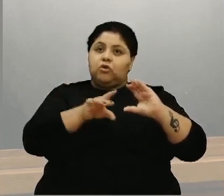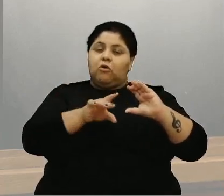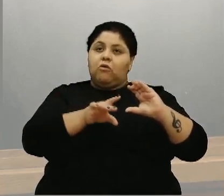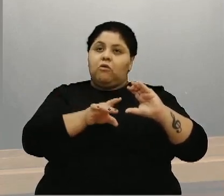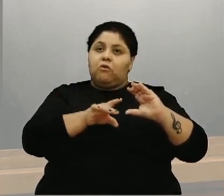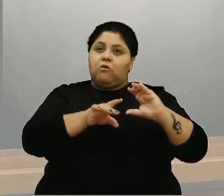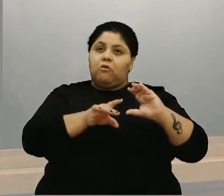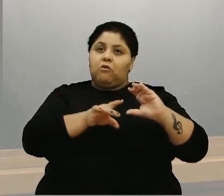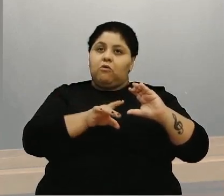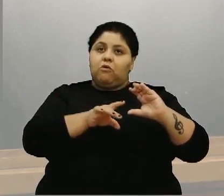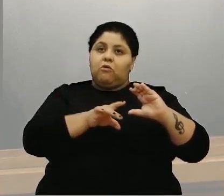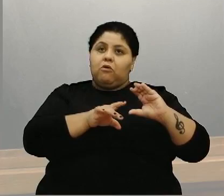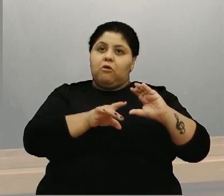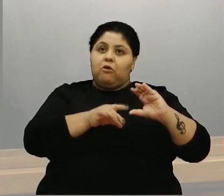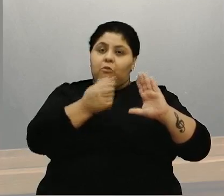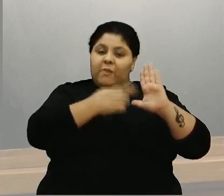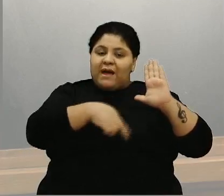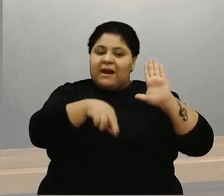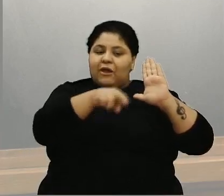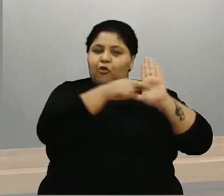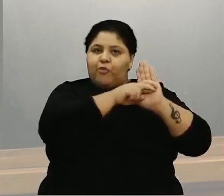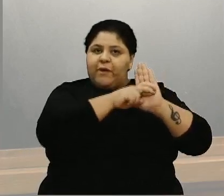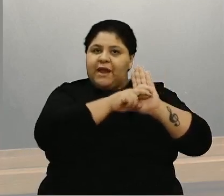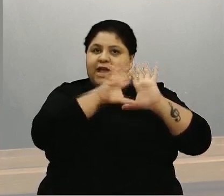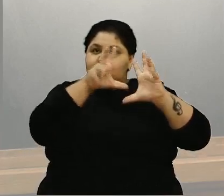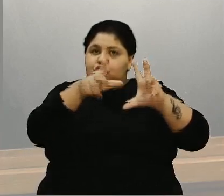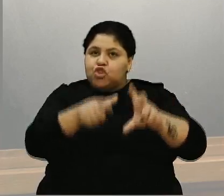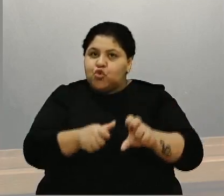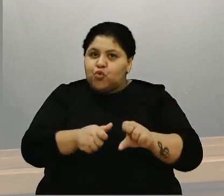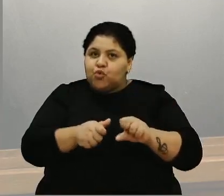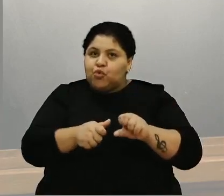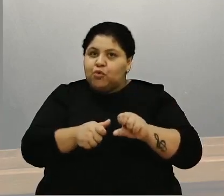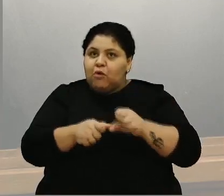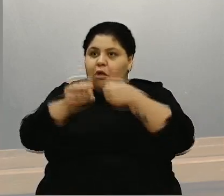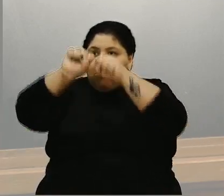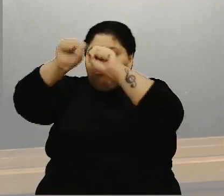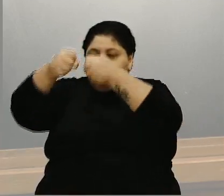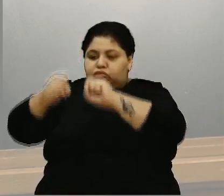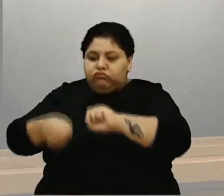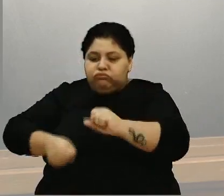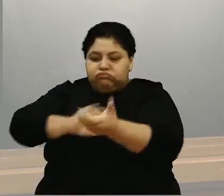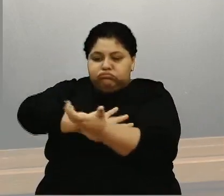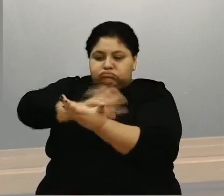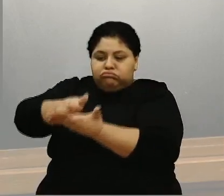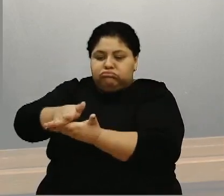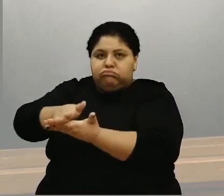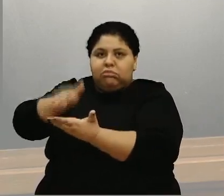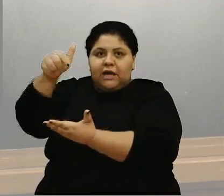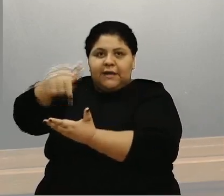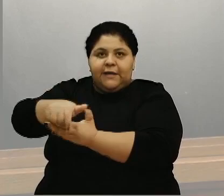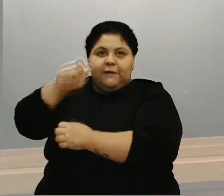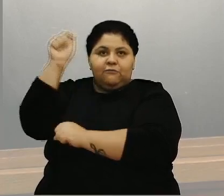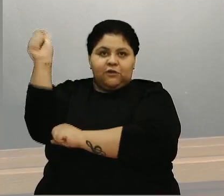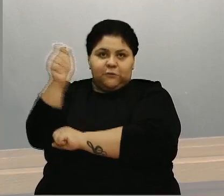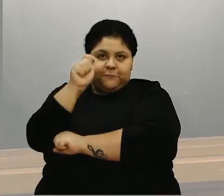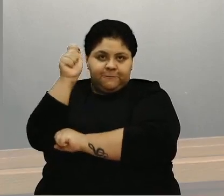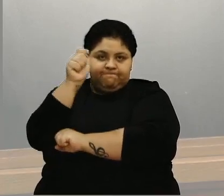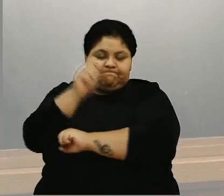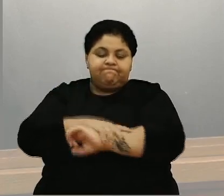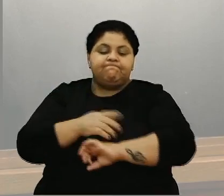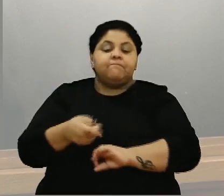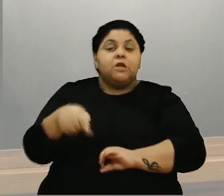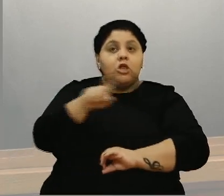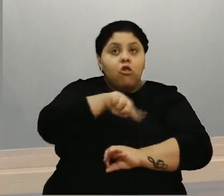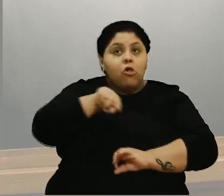reconstruir o que foi destruído com essa situação toda que o Rio Grande do Sul está passando. Nós vamos precisar